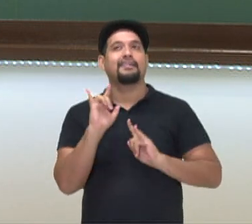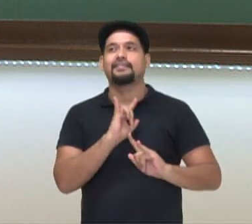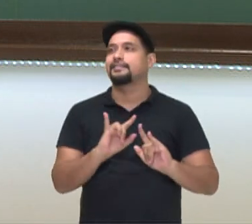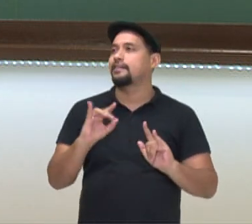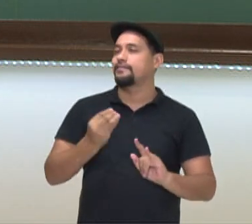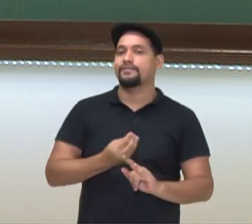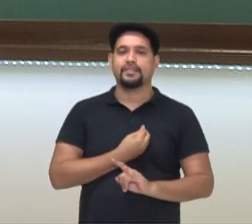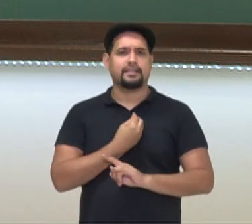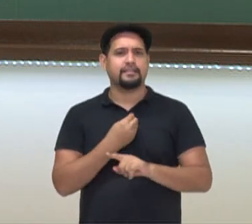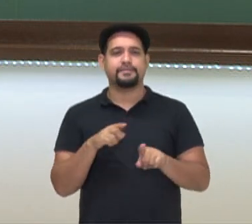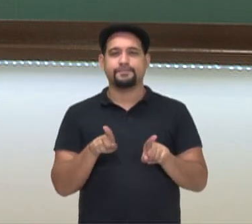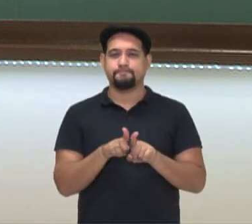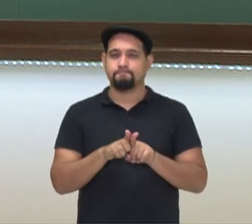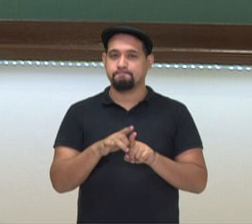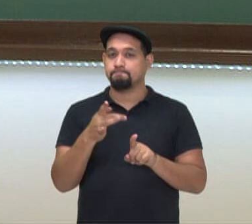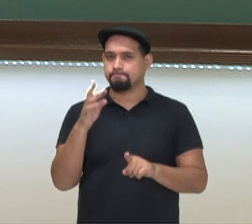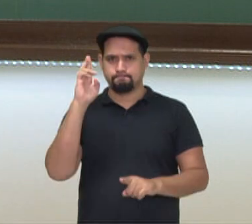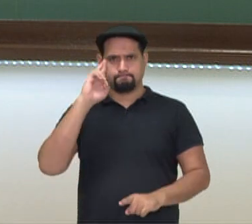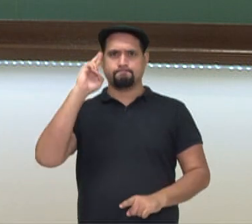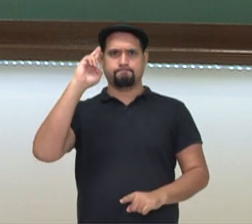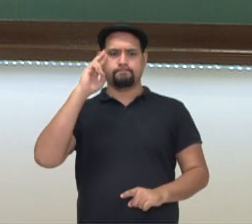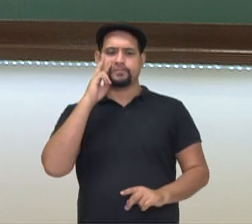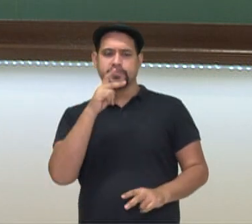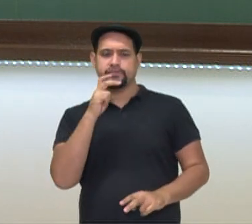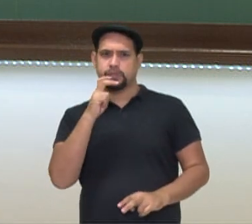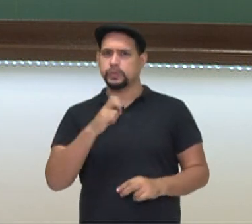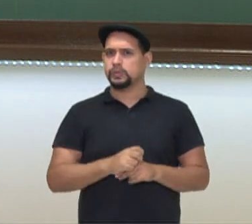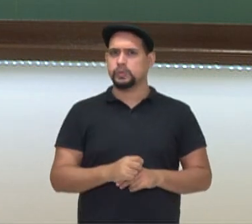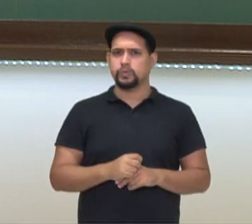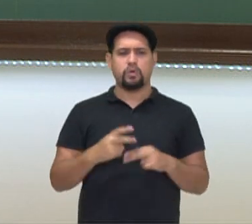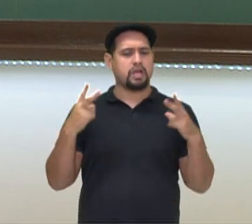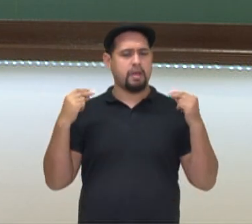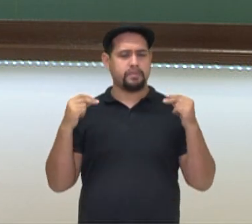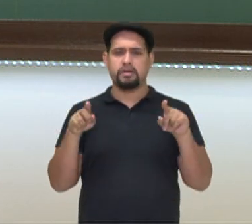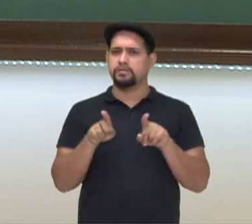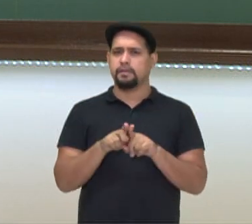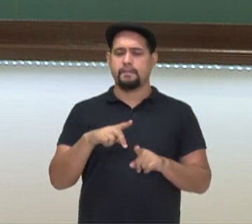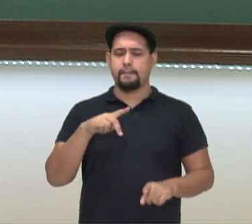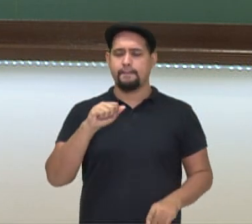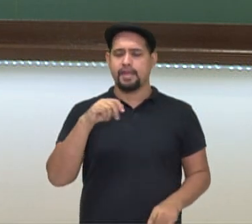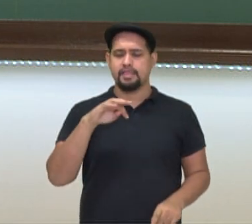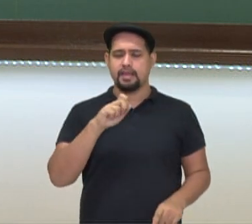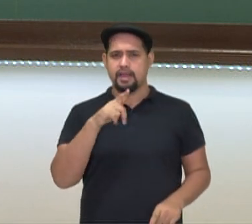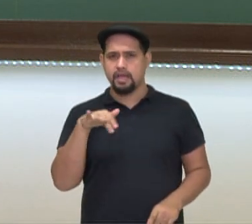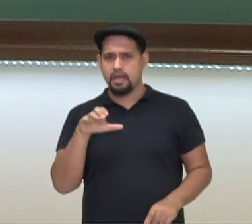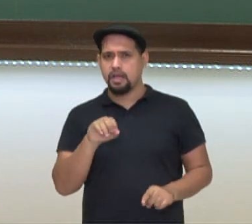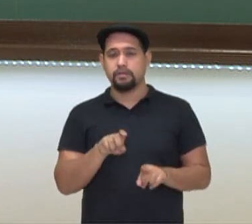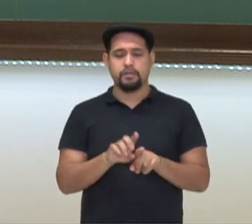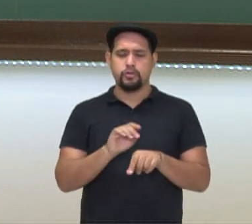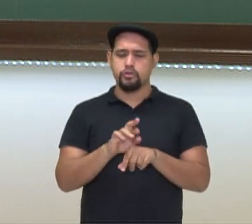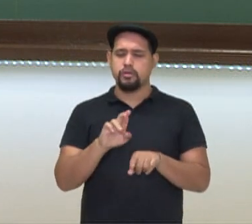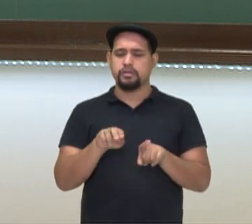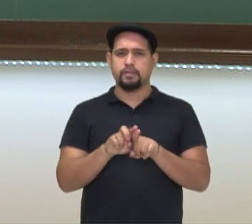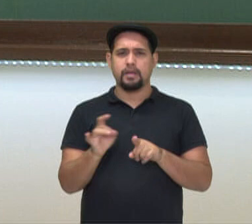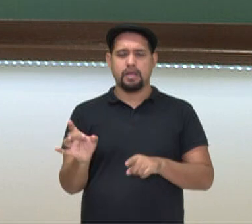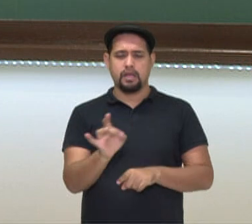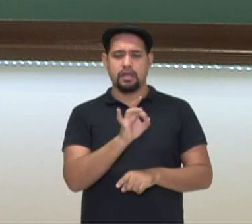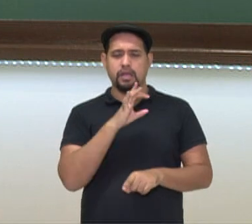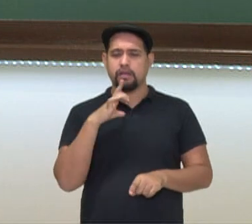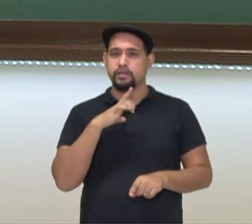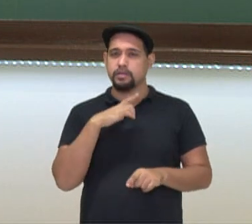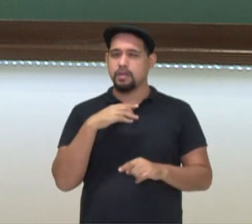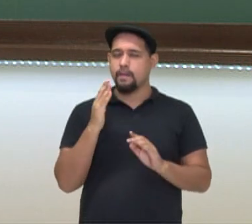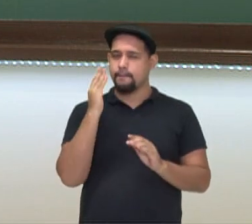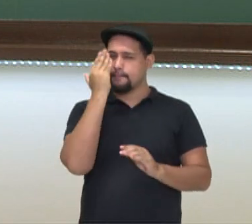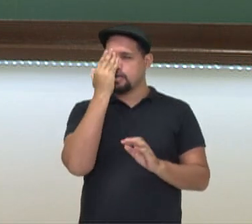vida, e também os patrões, né, que a gente viu, o capitão, Pantaleão, o doutore, que cada um vai ter o seu tipo de